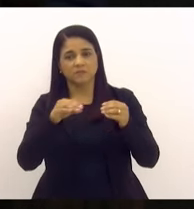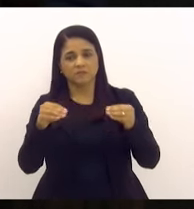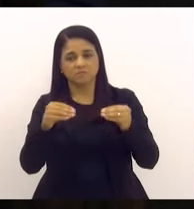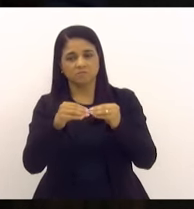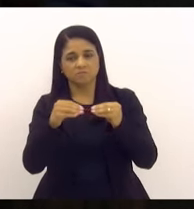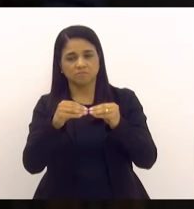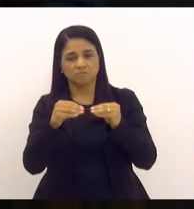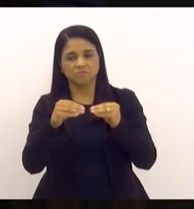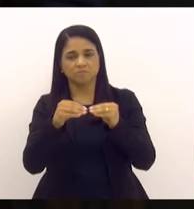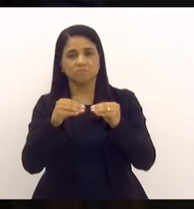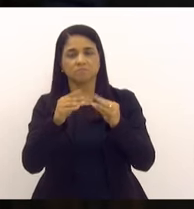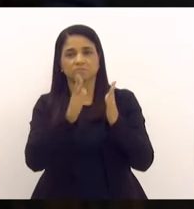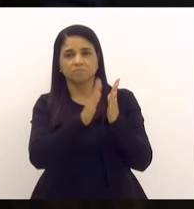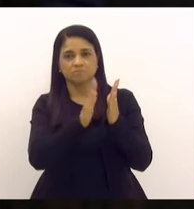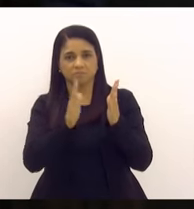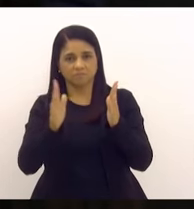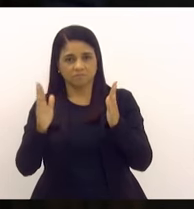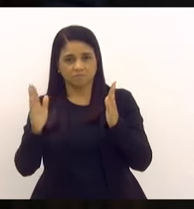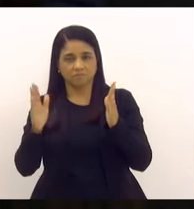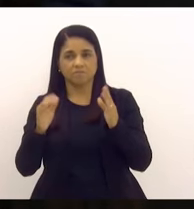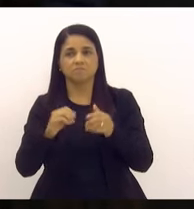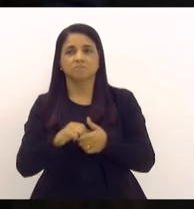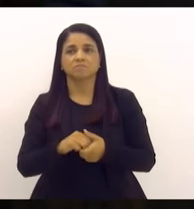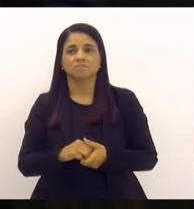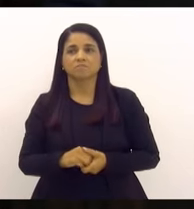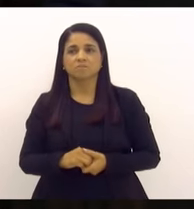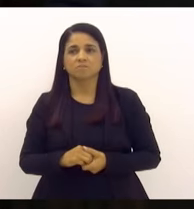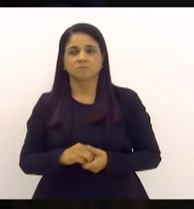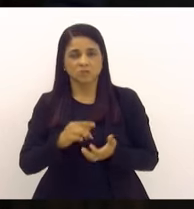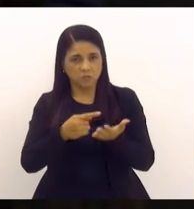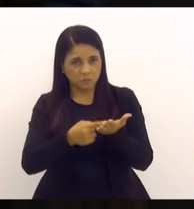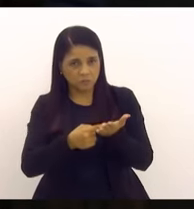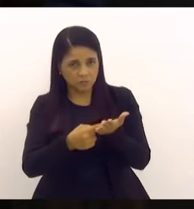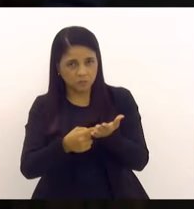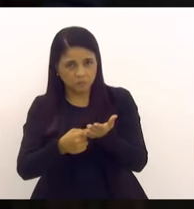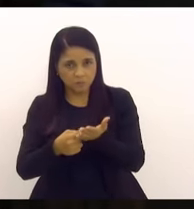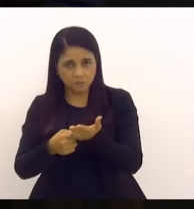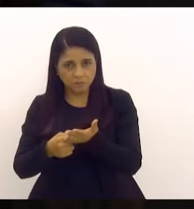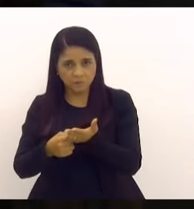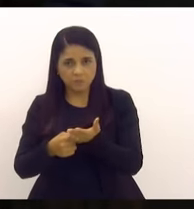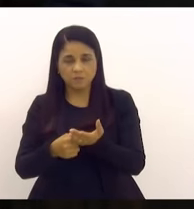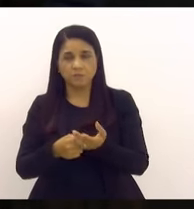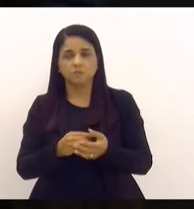extraordinária, conforme aprovada anteriormente. Agora. Todos de acordo?